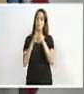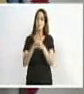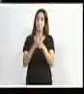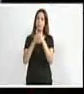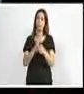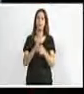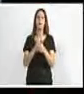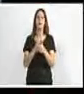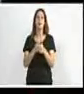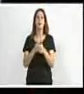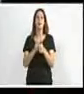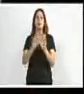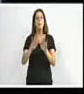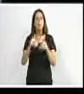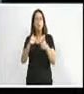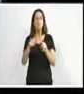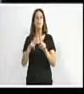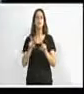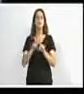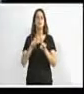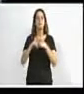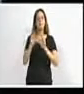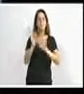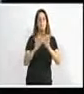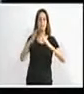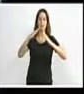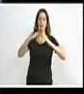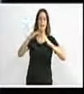as melhorias, o conceito do telhado Colégio